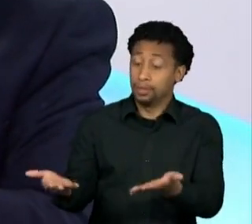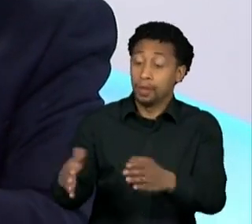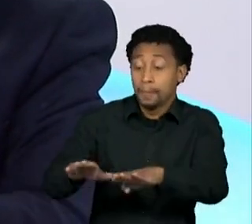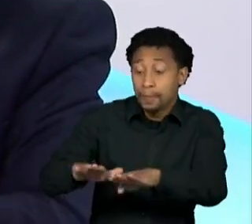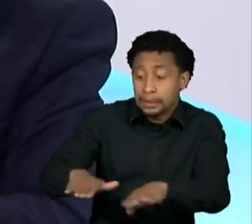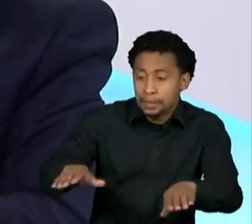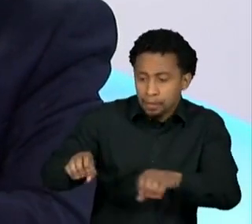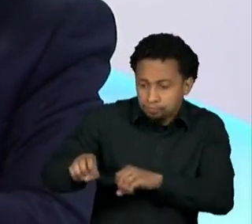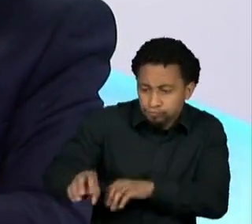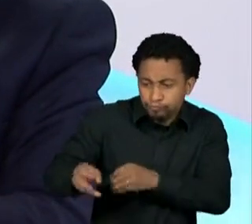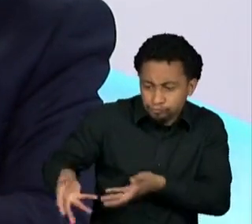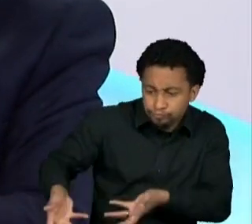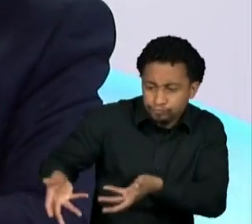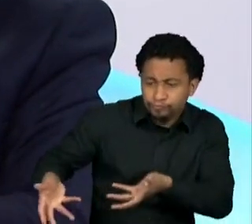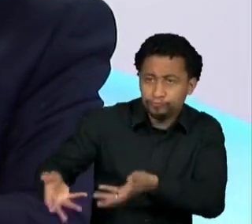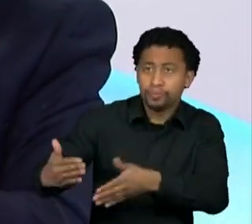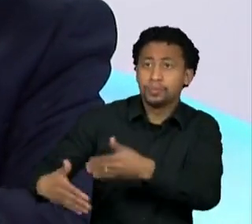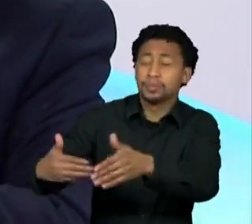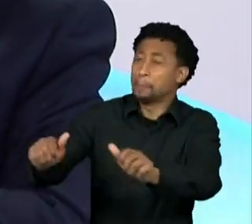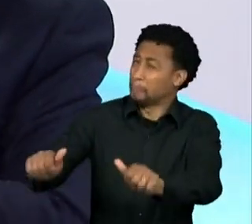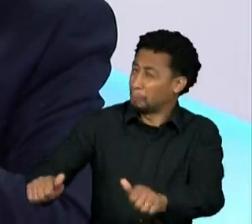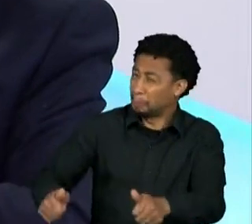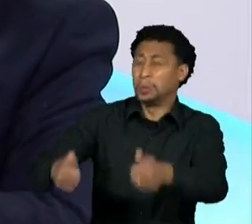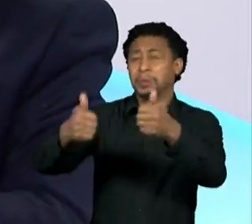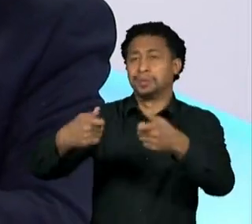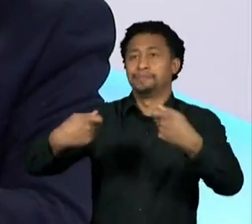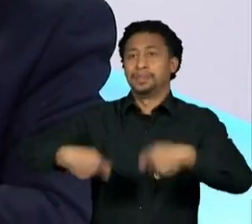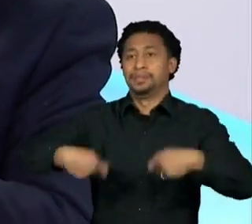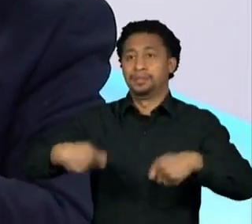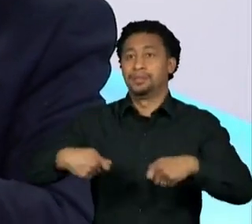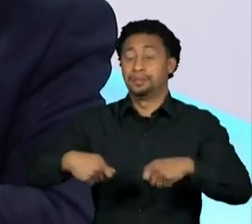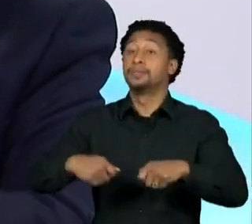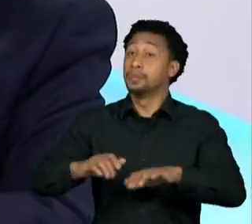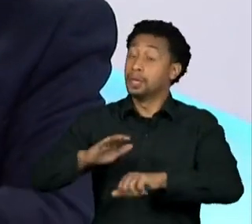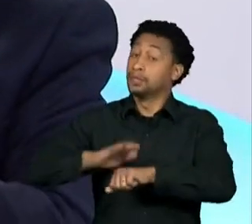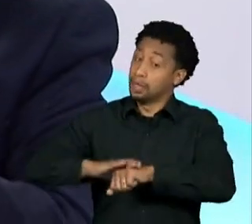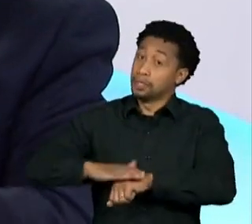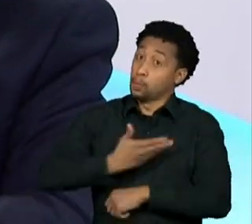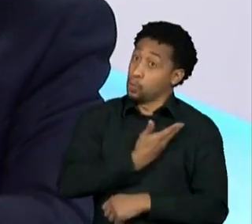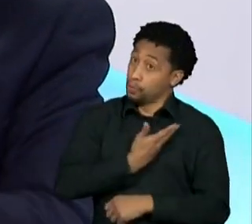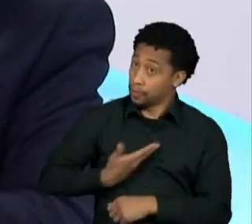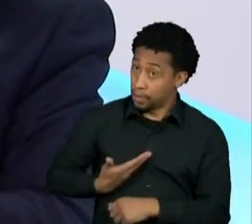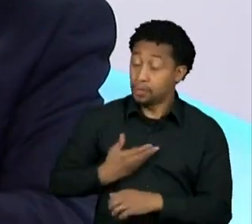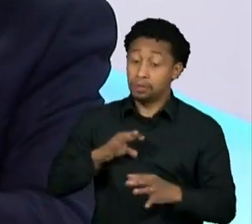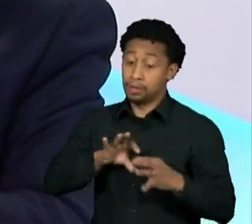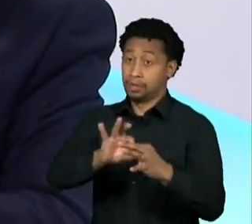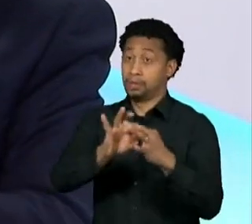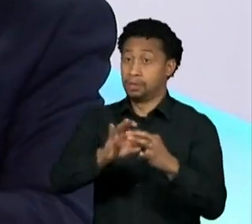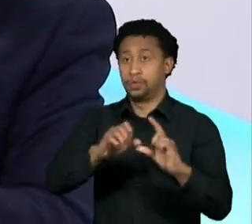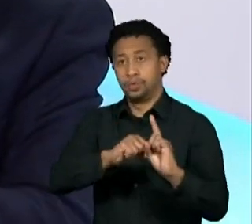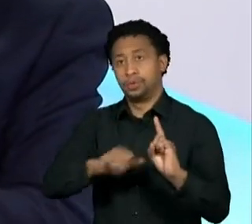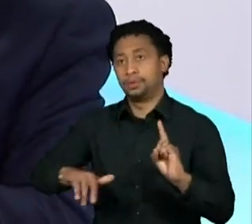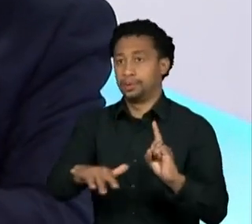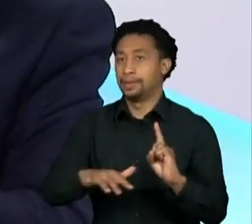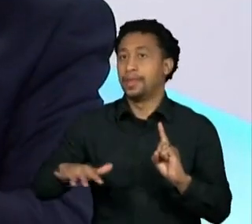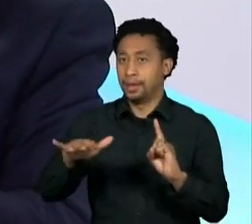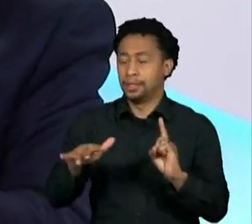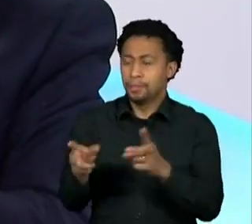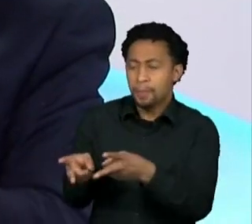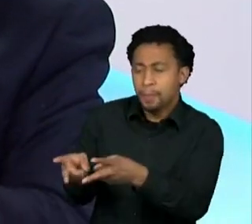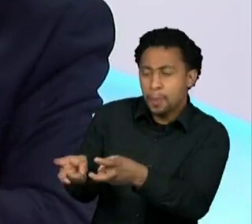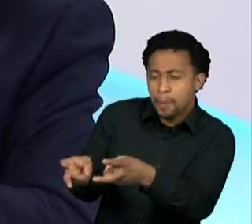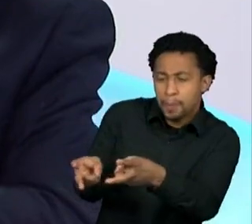que tem que ser muito significativo e tem que ter uma mobilização de governo e da sociedade naím